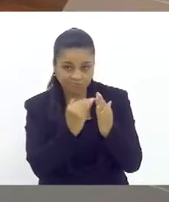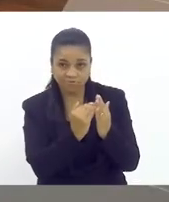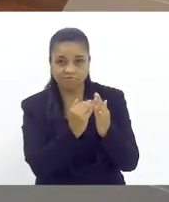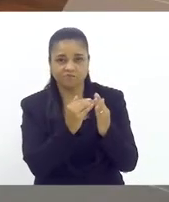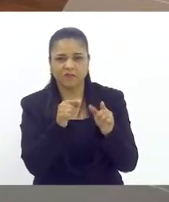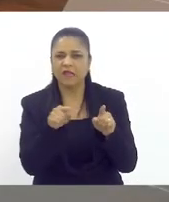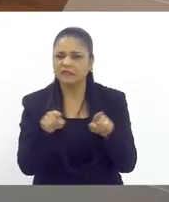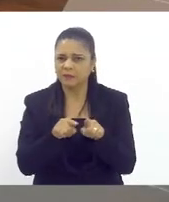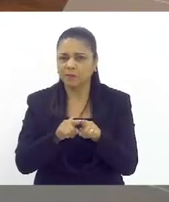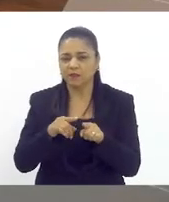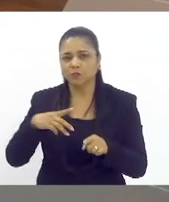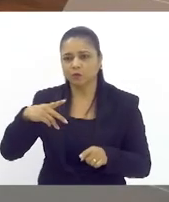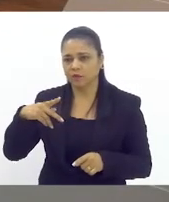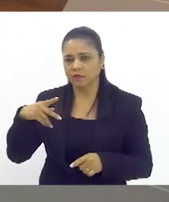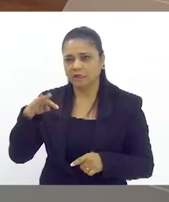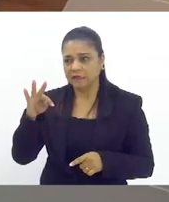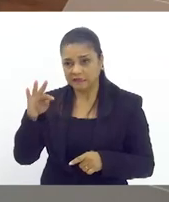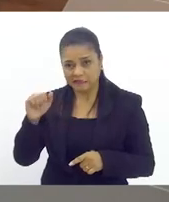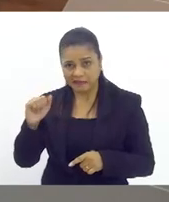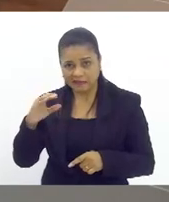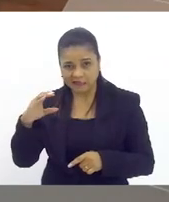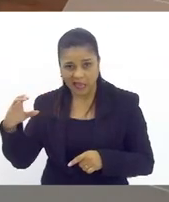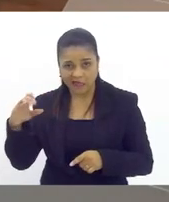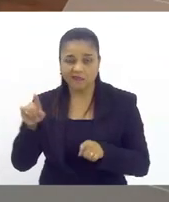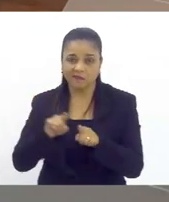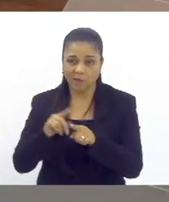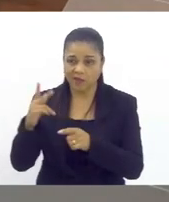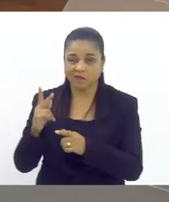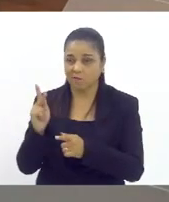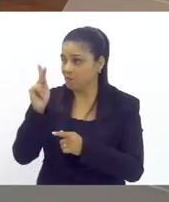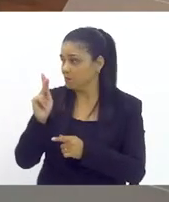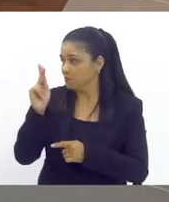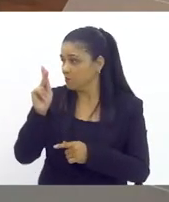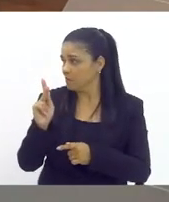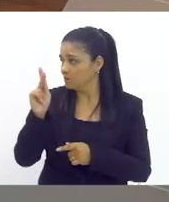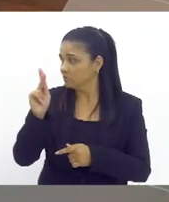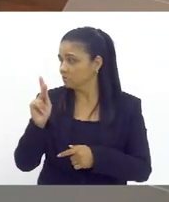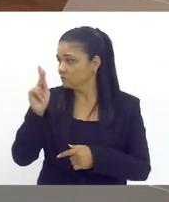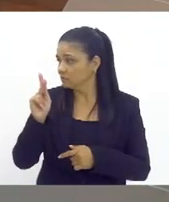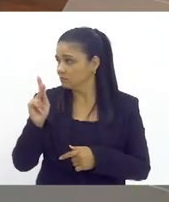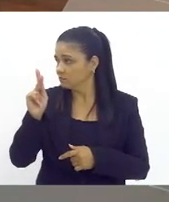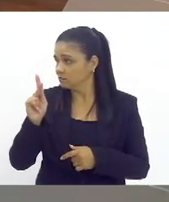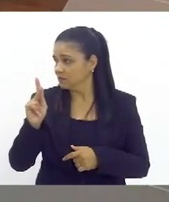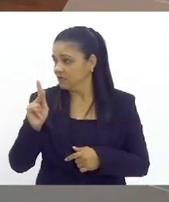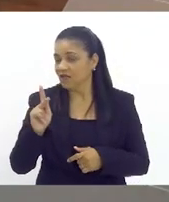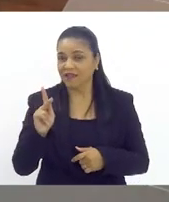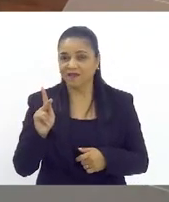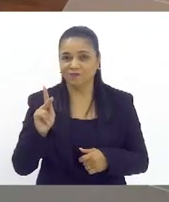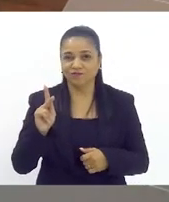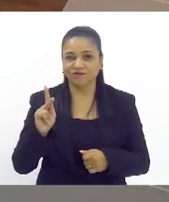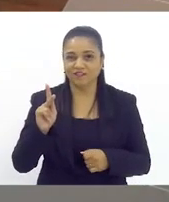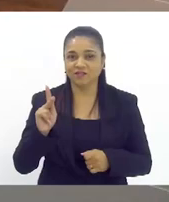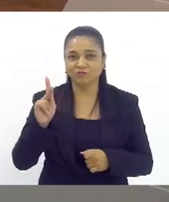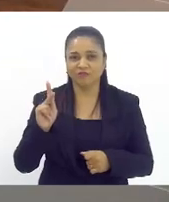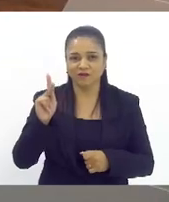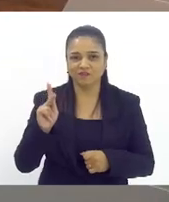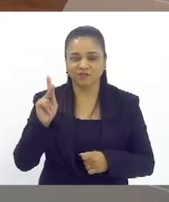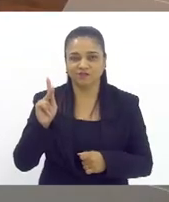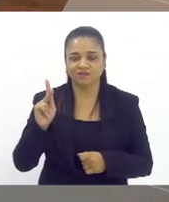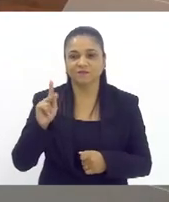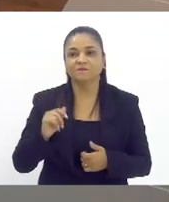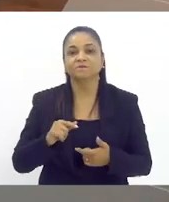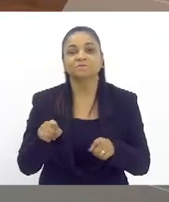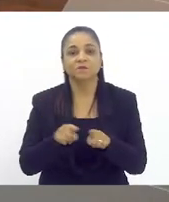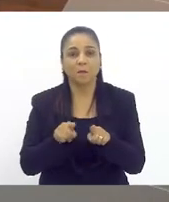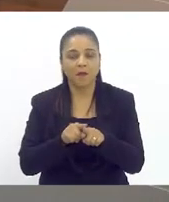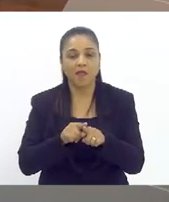da Petrobras inclui tá aqui mas inclui todas as obrigações de reposição Florestal que é implicaram um